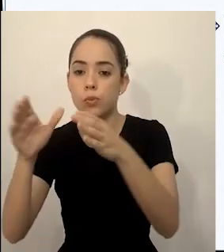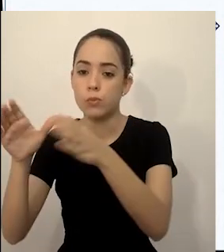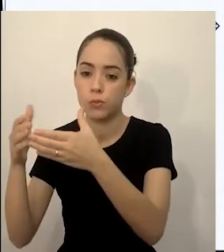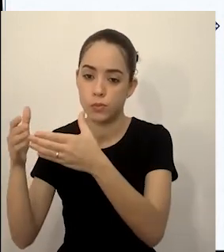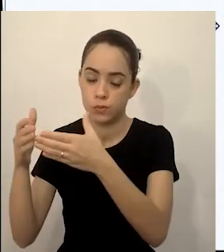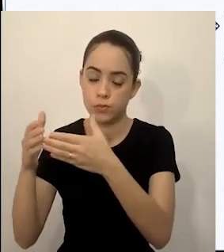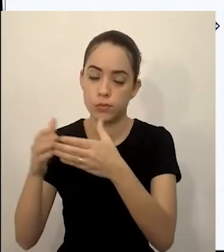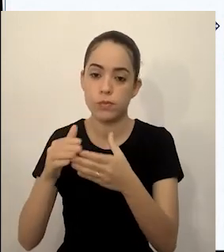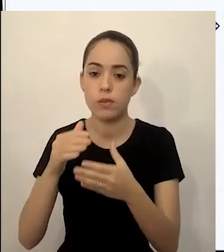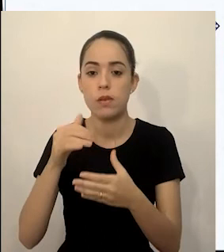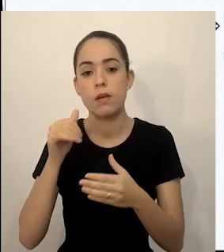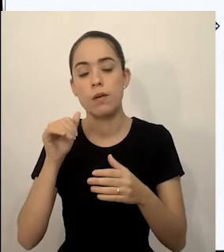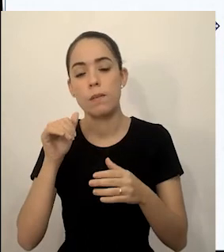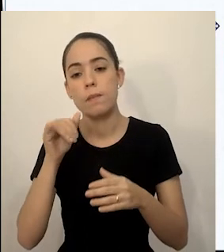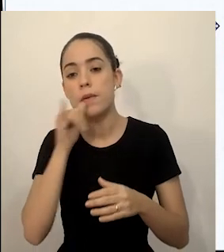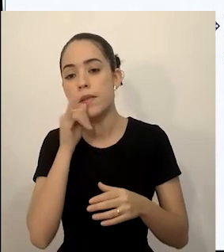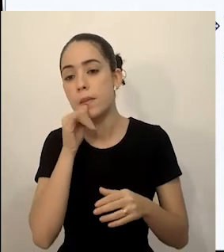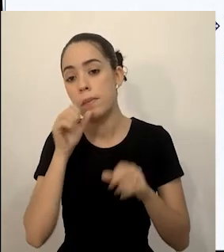específico,